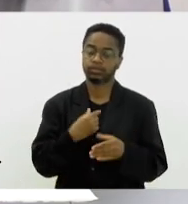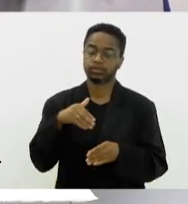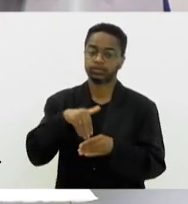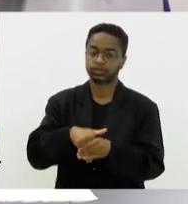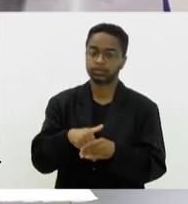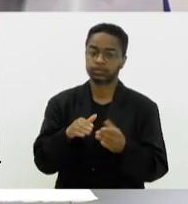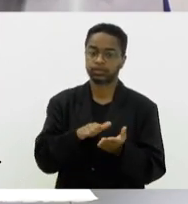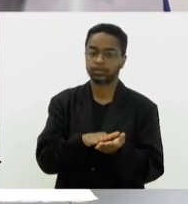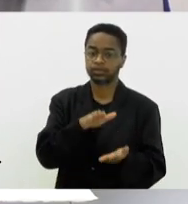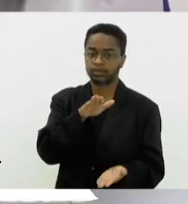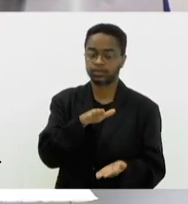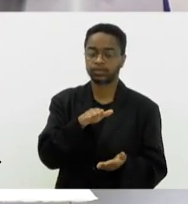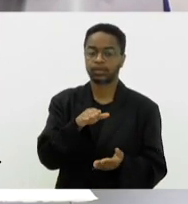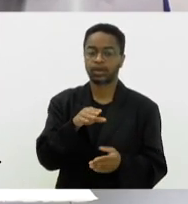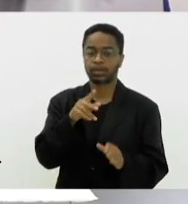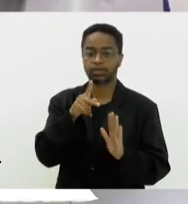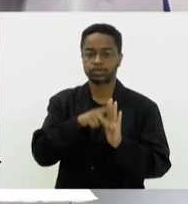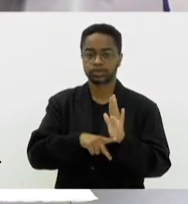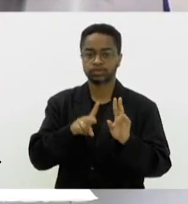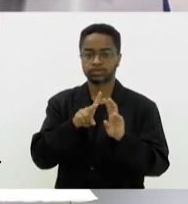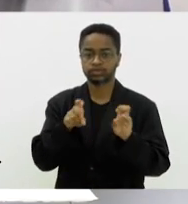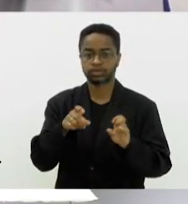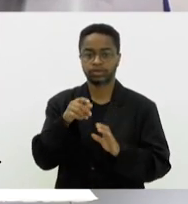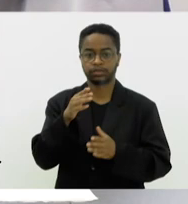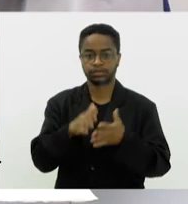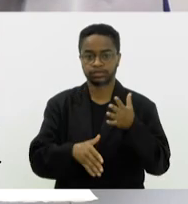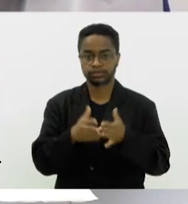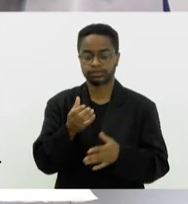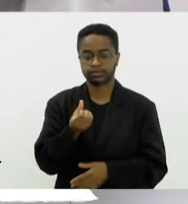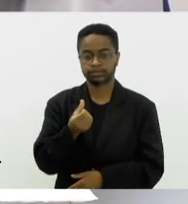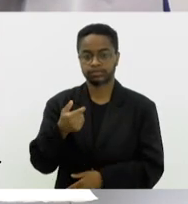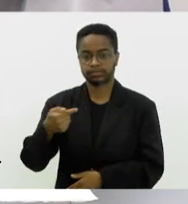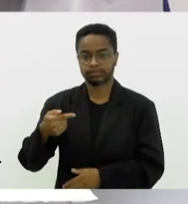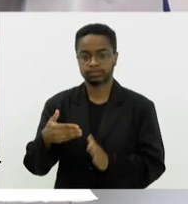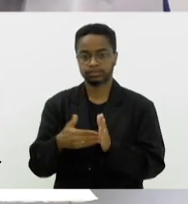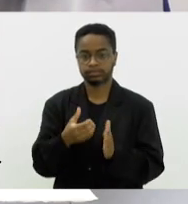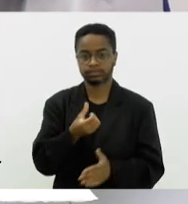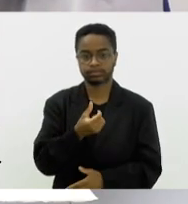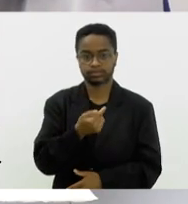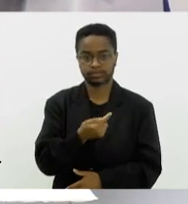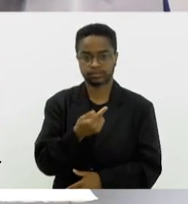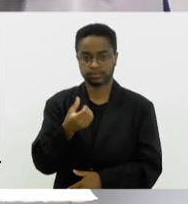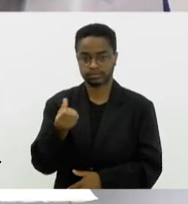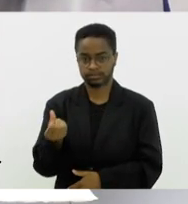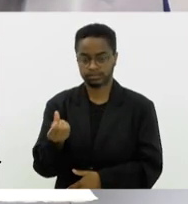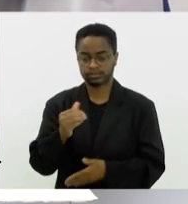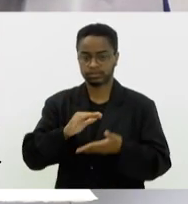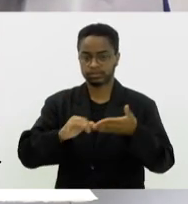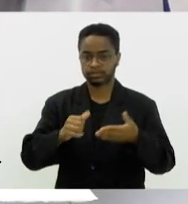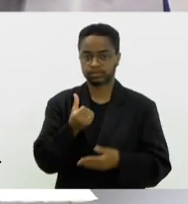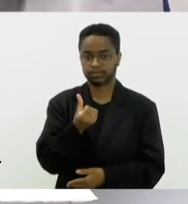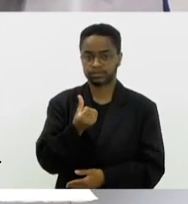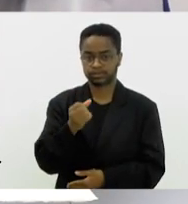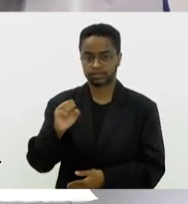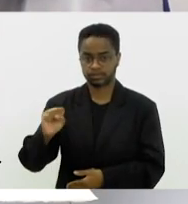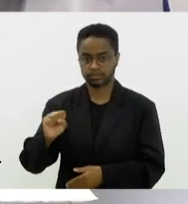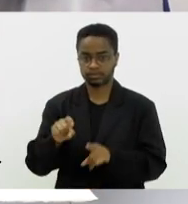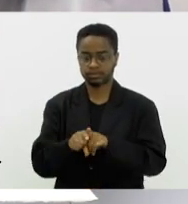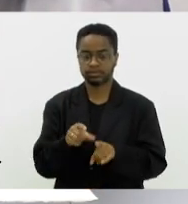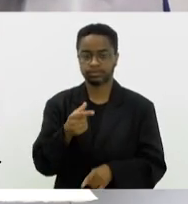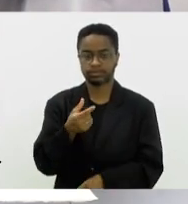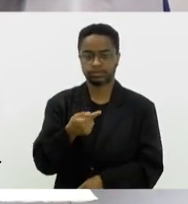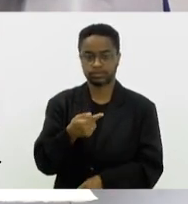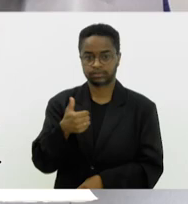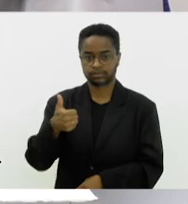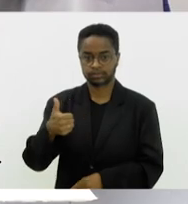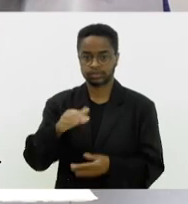os projetos sobre prejudicabilidade. 67 ao 76, exceto 68 e 71, retirados